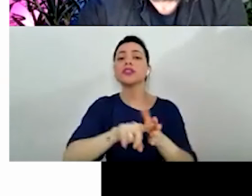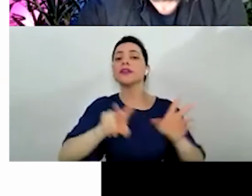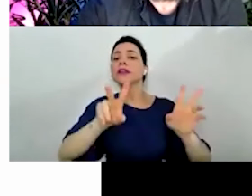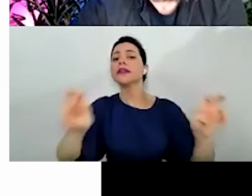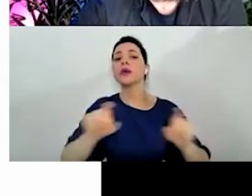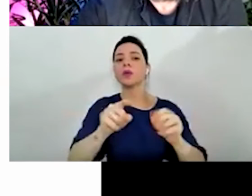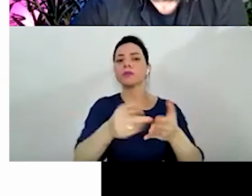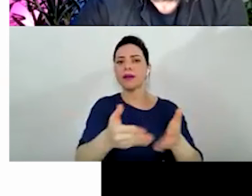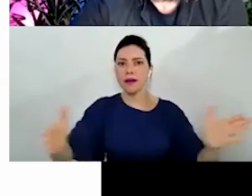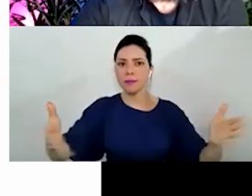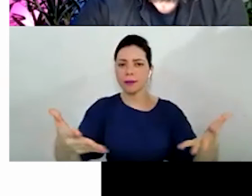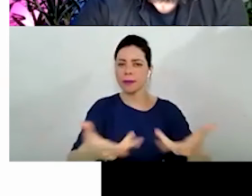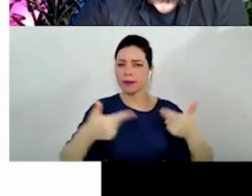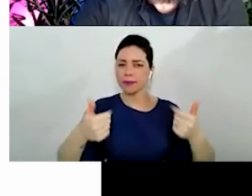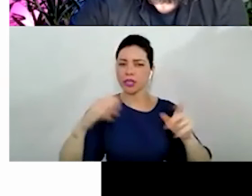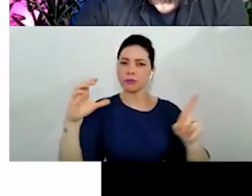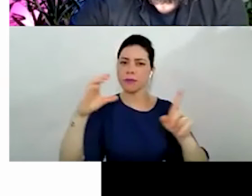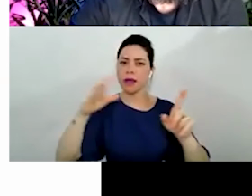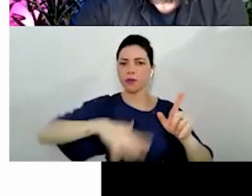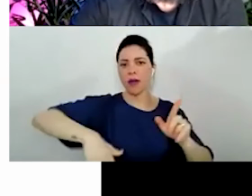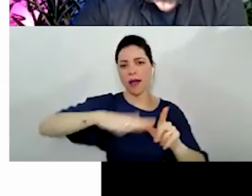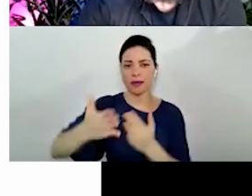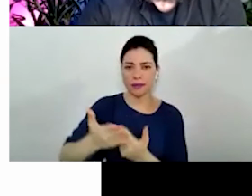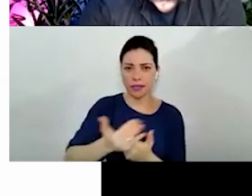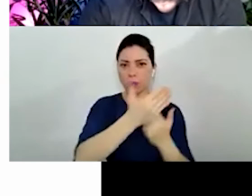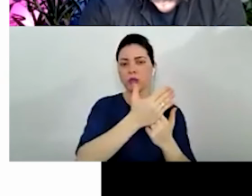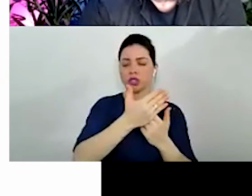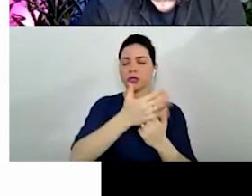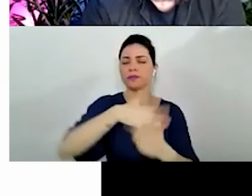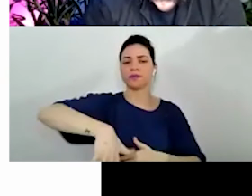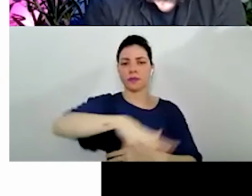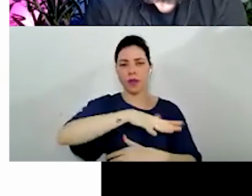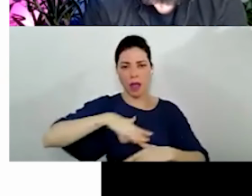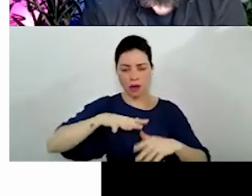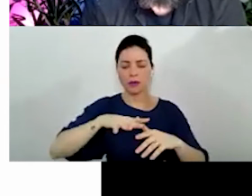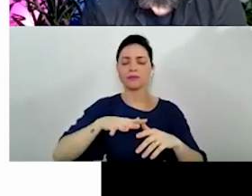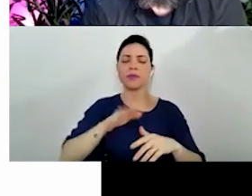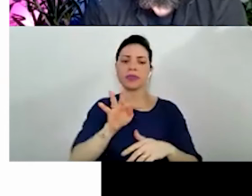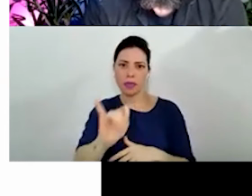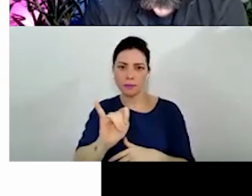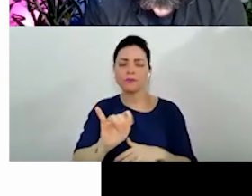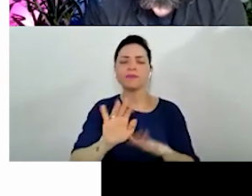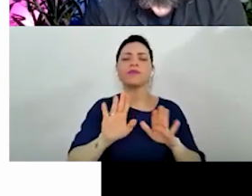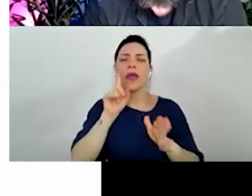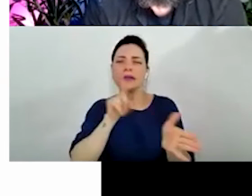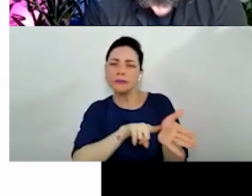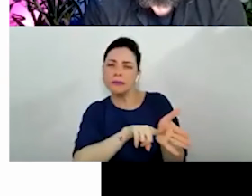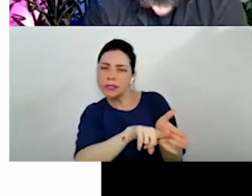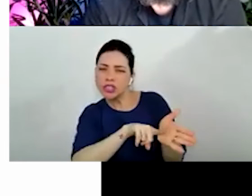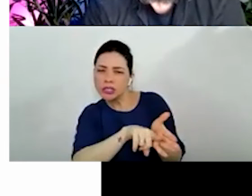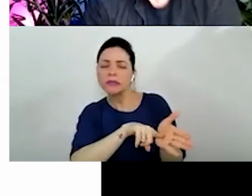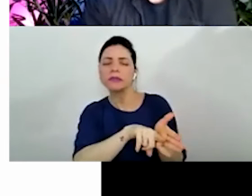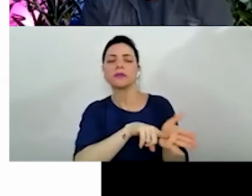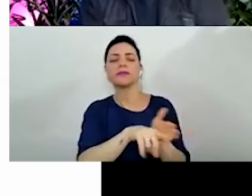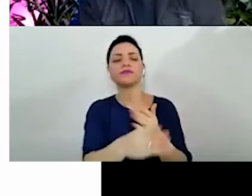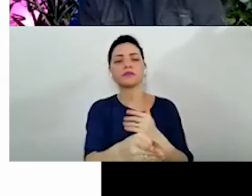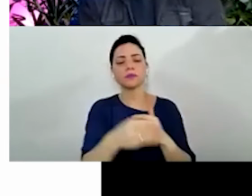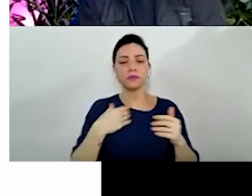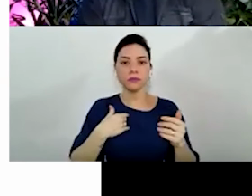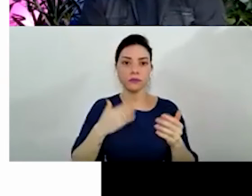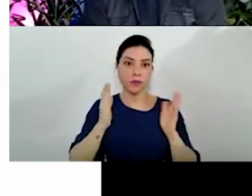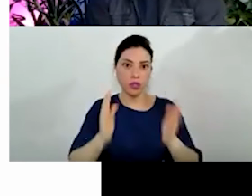Ampla Gama de habilidades e sem impacto da tecnologia da computação e aí Essa pesquisa é eu acabei retirando